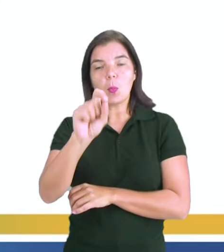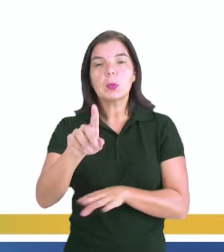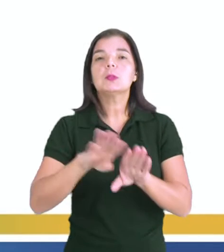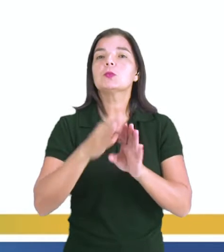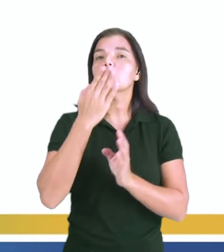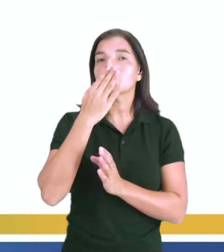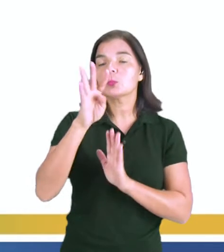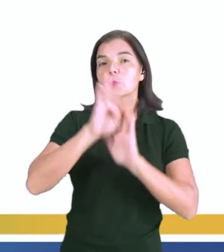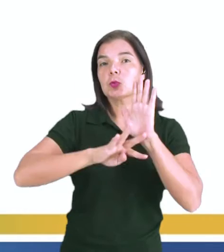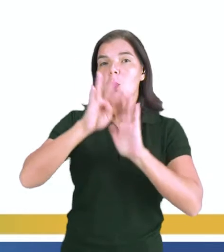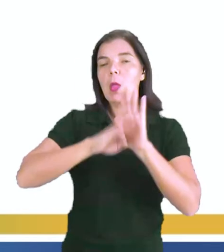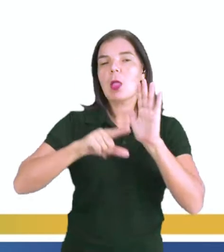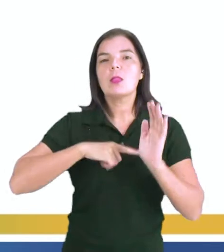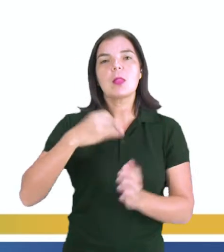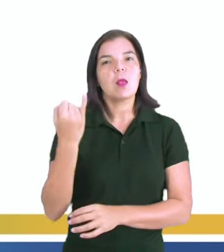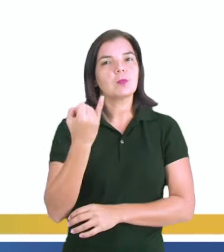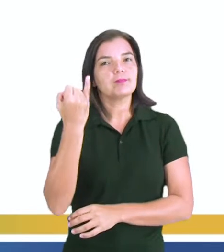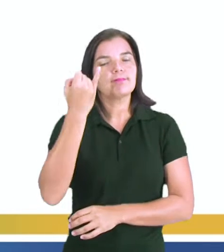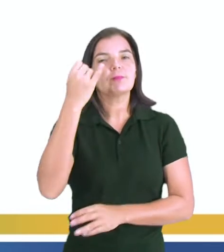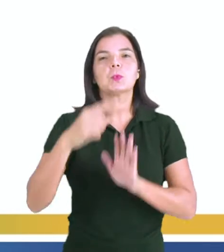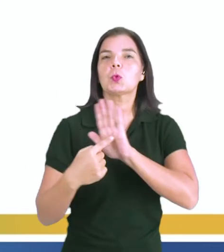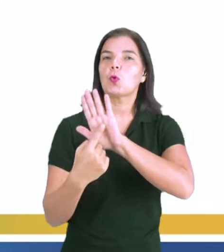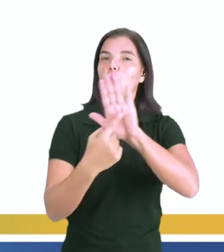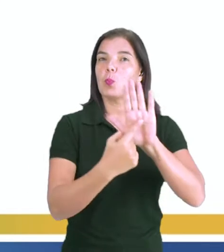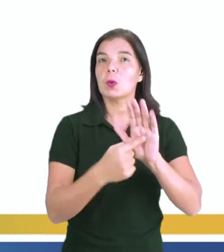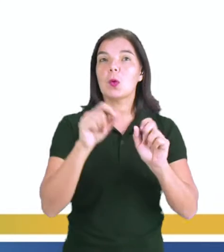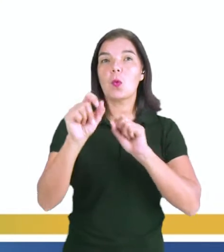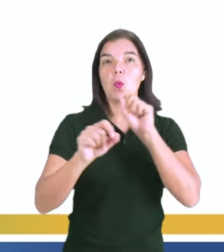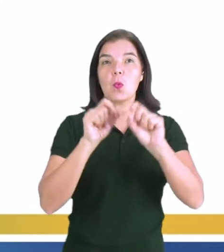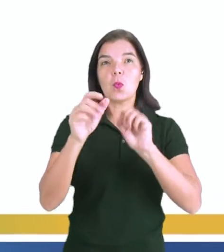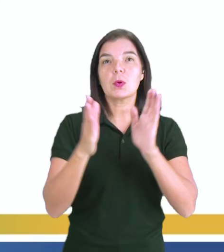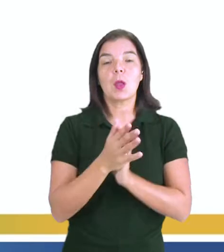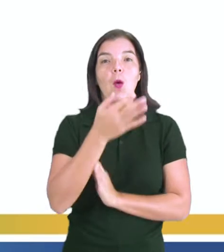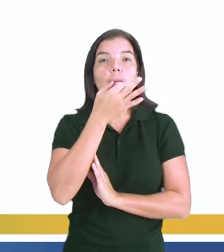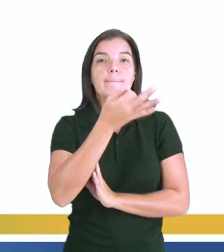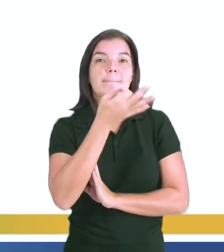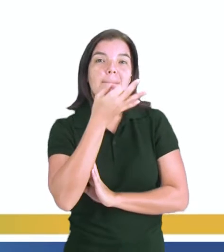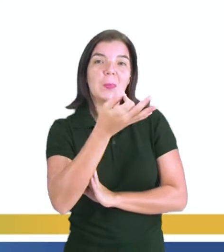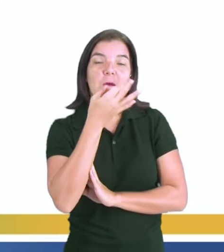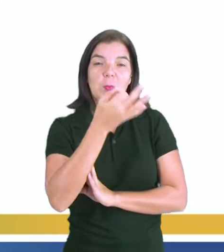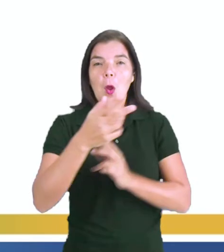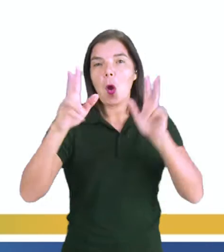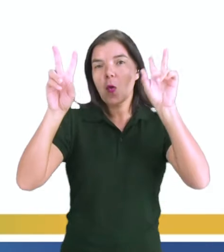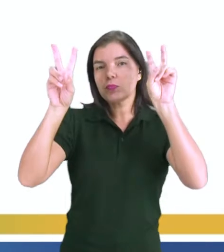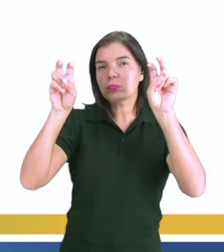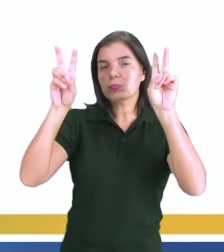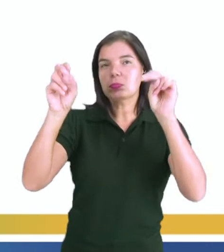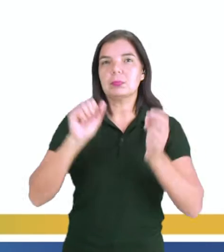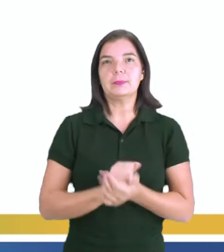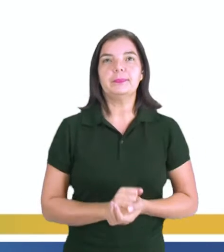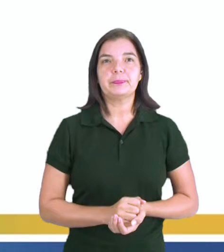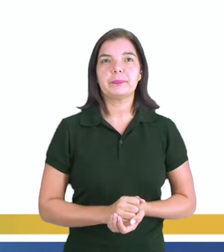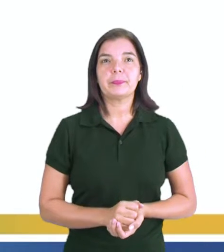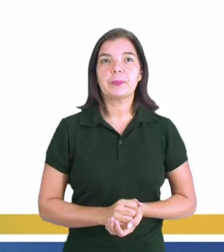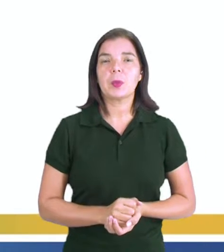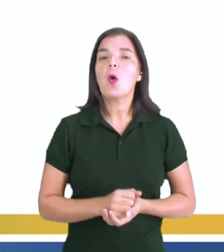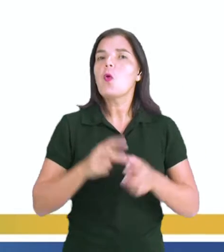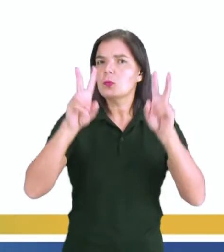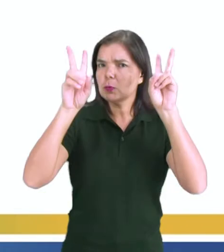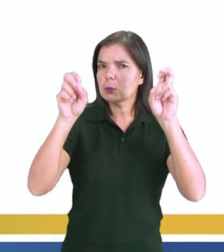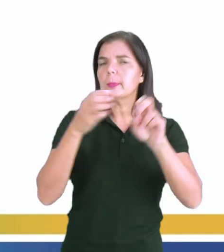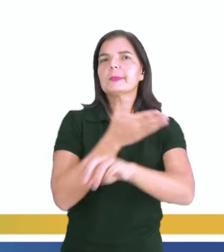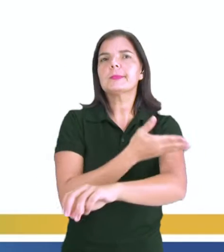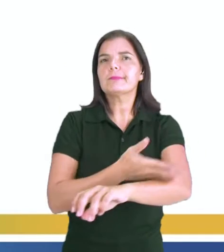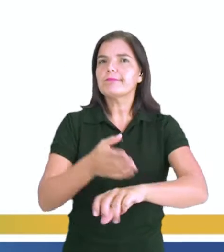de texto, ele tem como função apresentar e defender um ponto de vista sobre algum assunto. Os